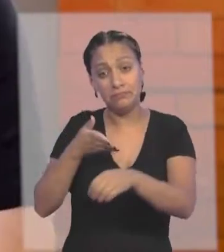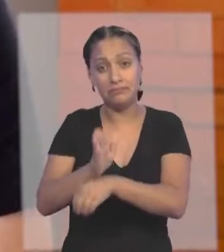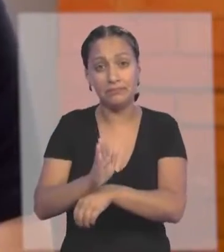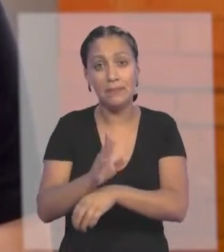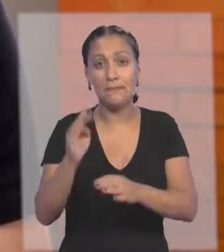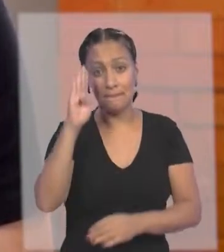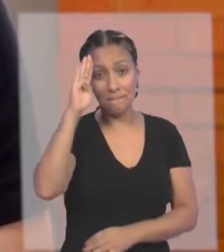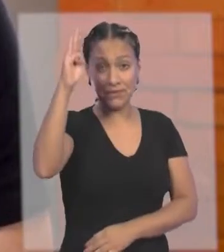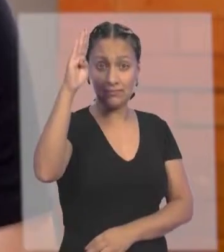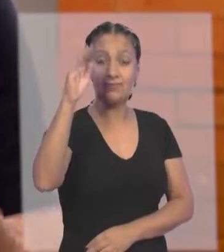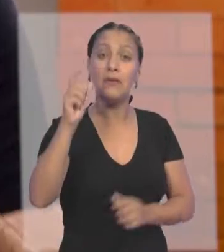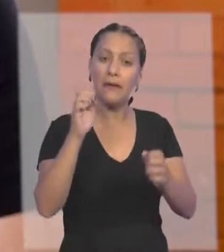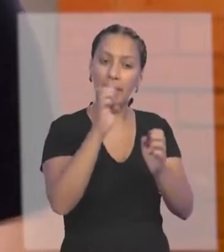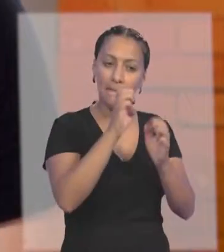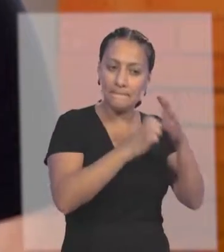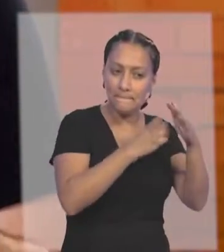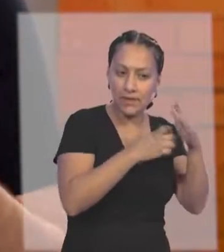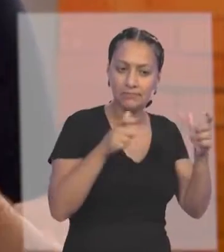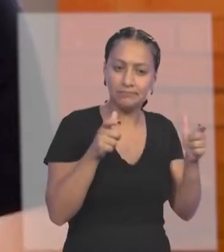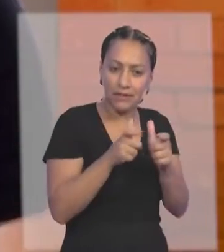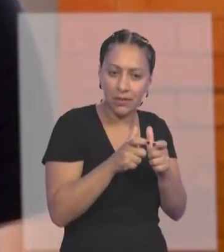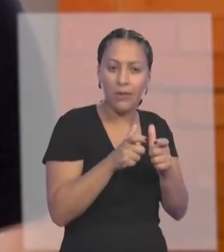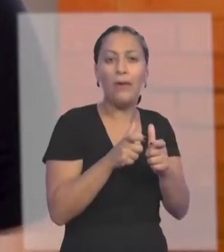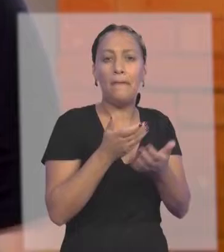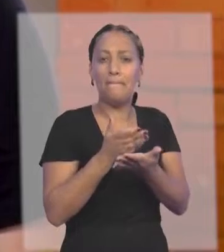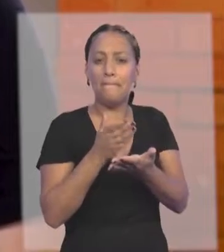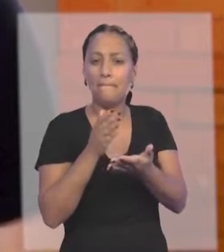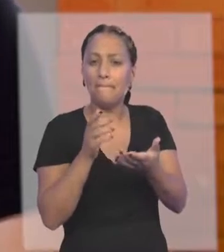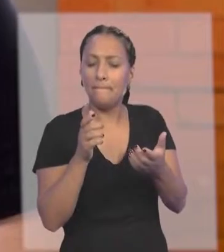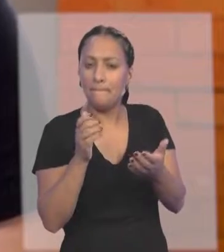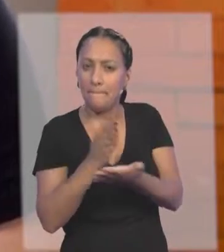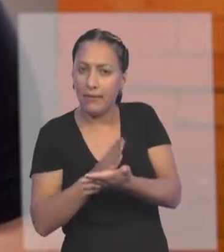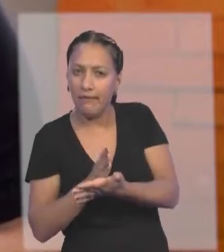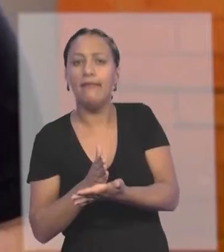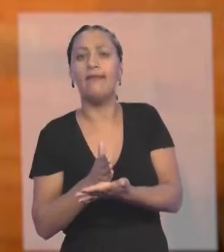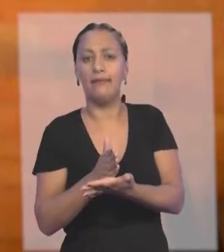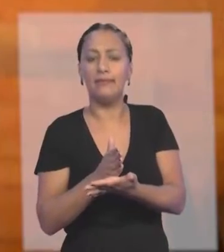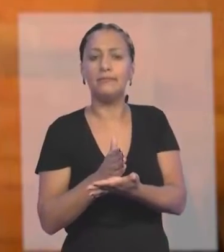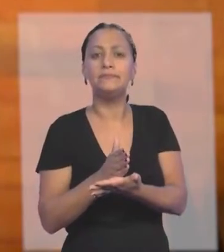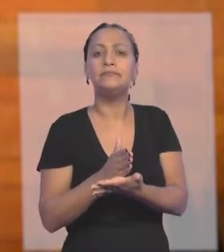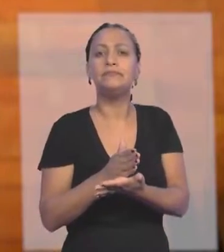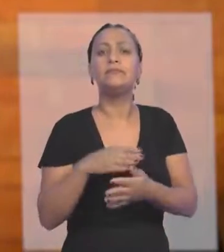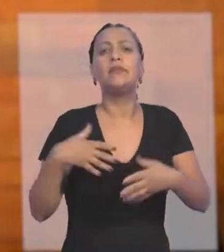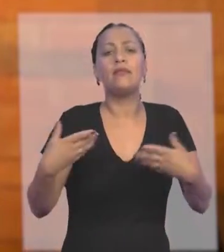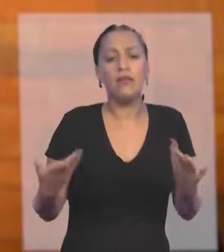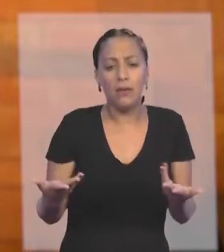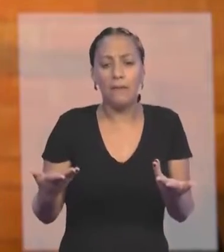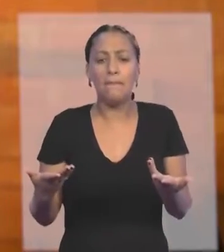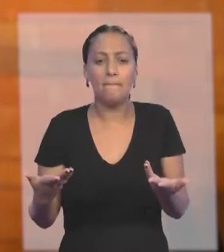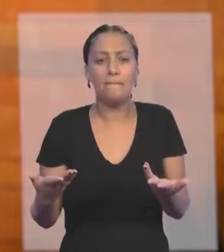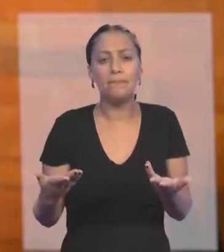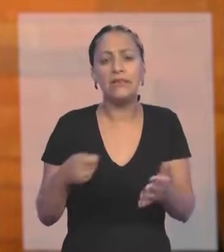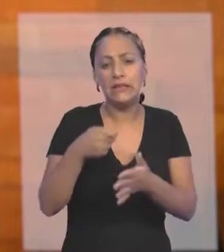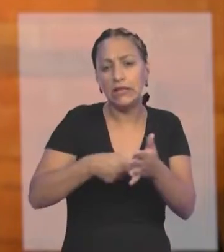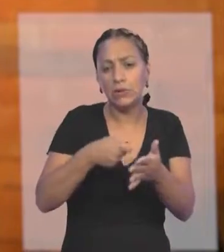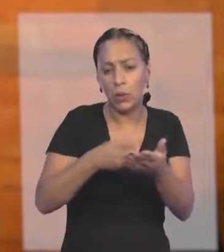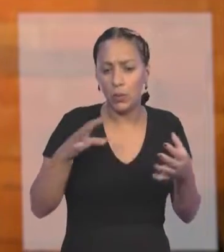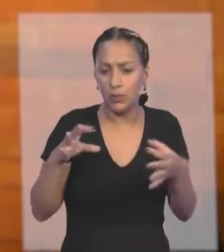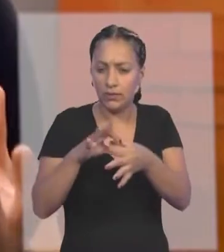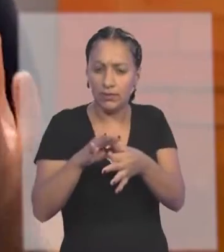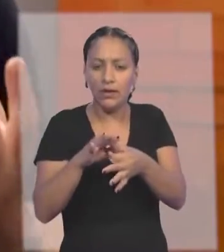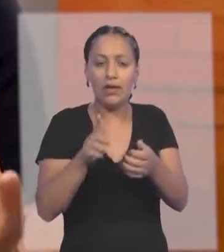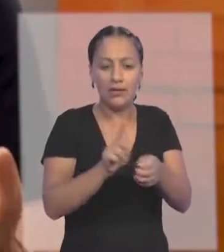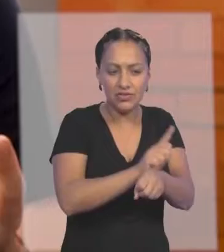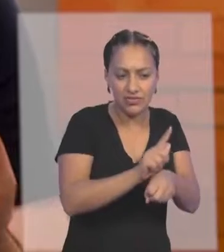para empresas menores, empresas de micro e pequeno porte, né? Então a gente basicamente tentou unir o